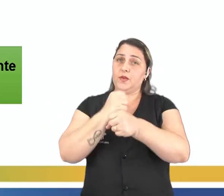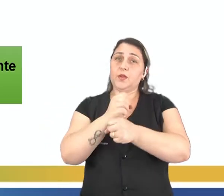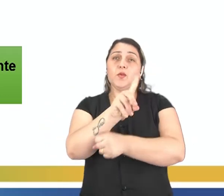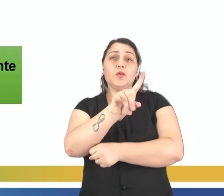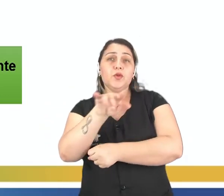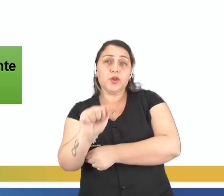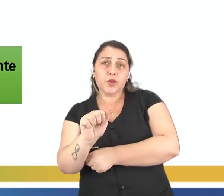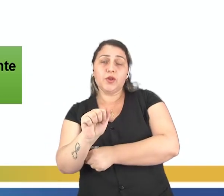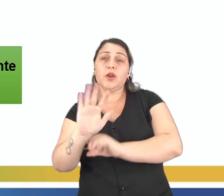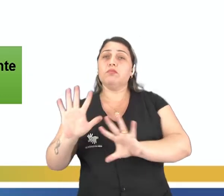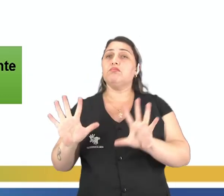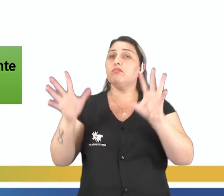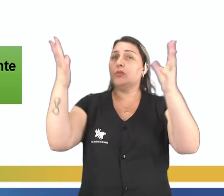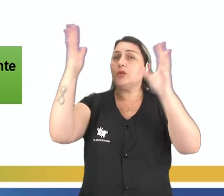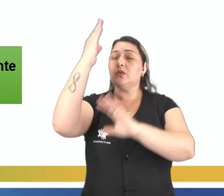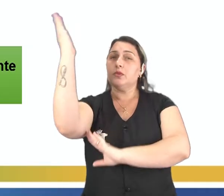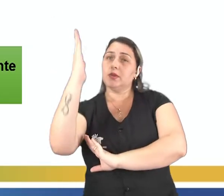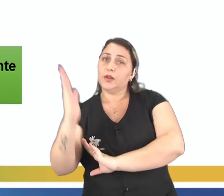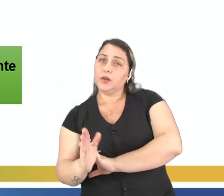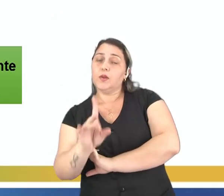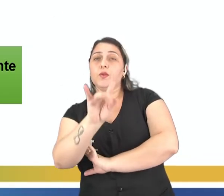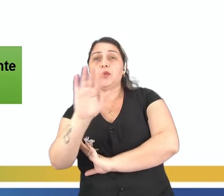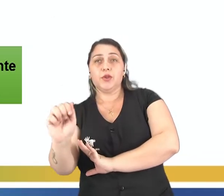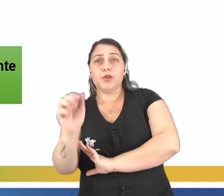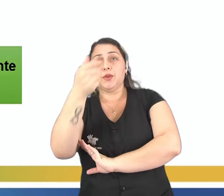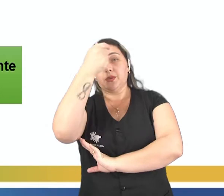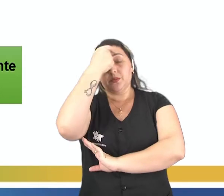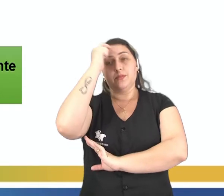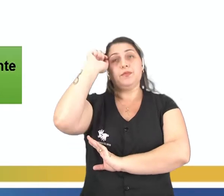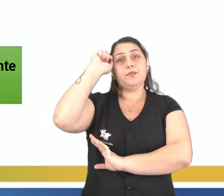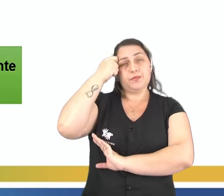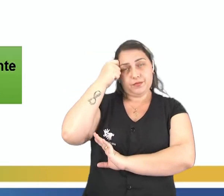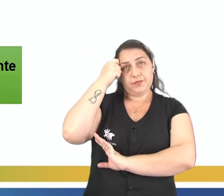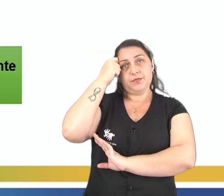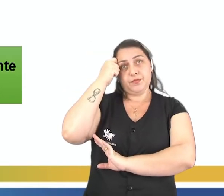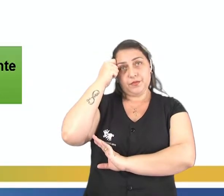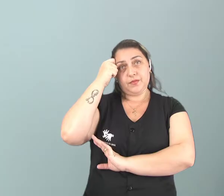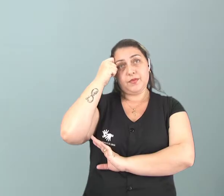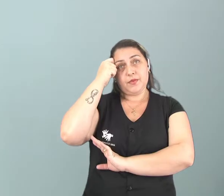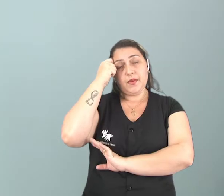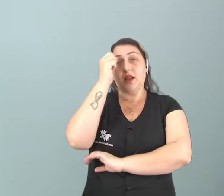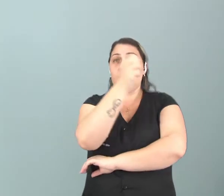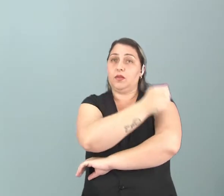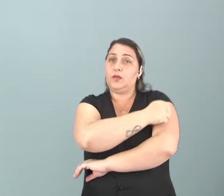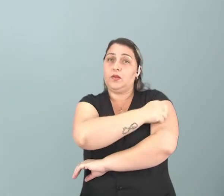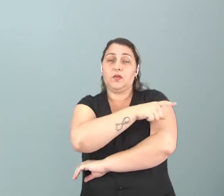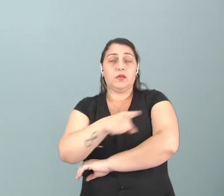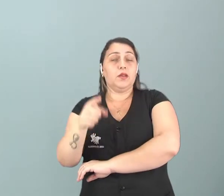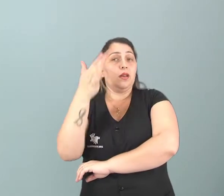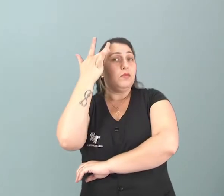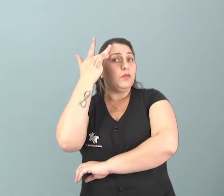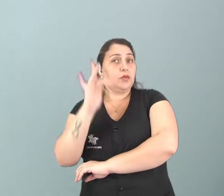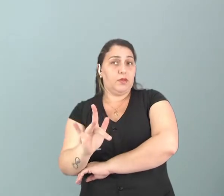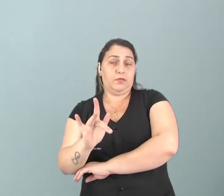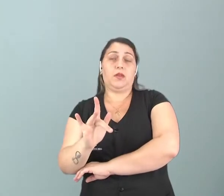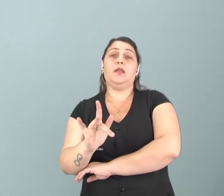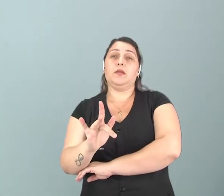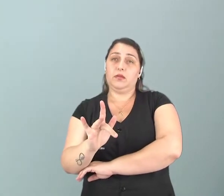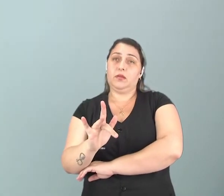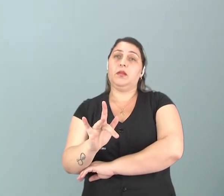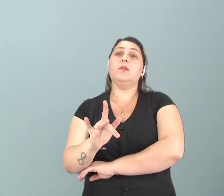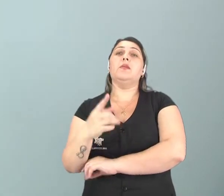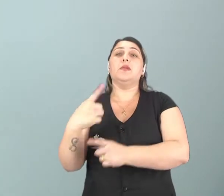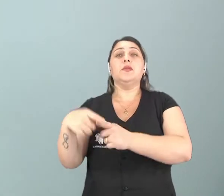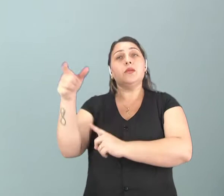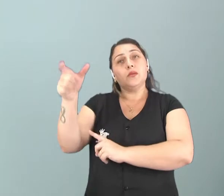dia é comemorado no Brasil o Dia da Consciência Negra. Então, caros alunos, se vocês não sabiam, é graças a esse